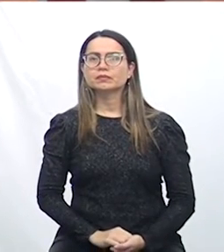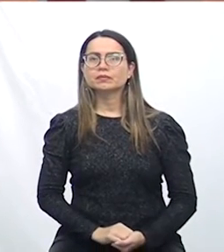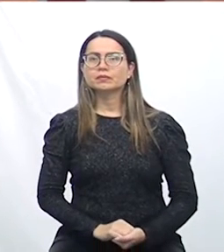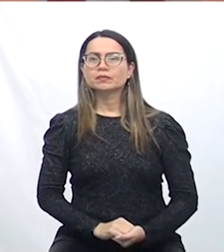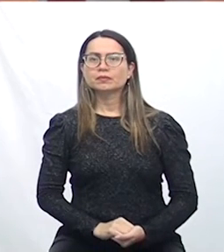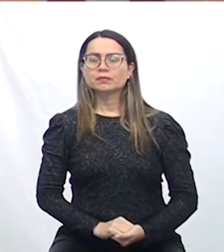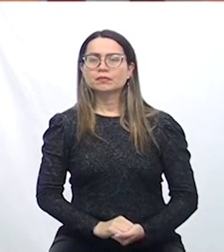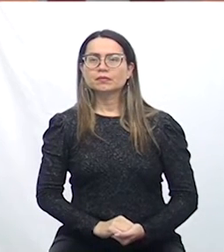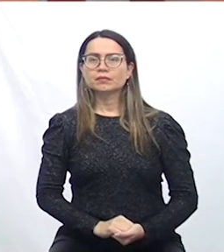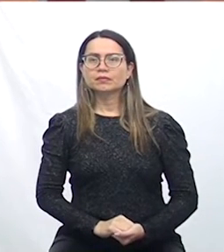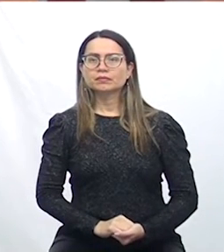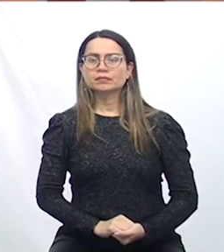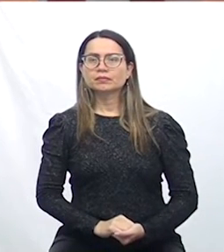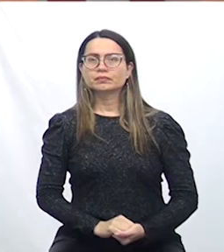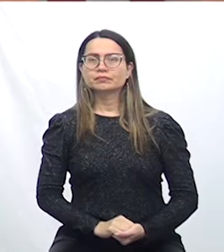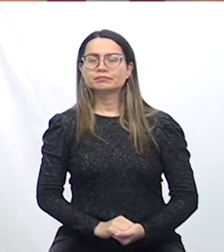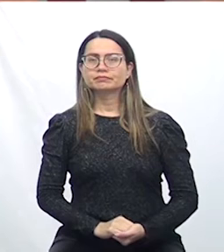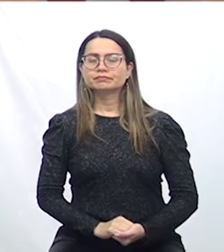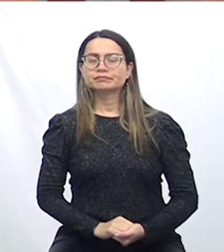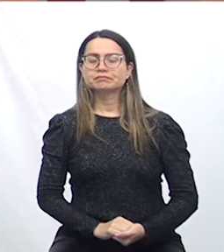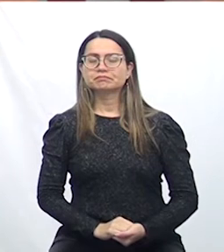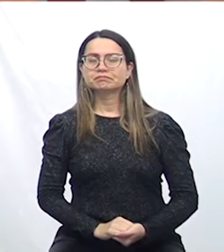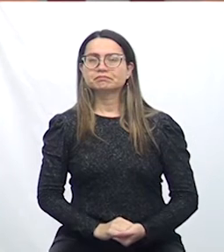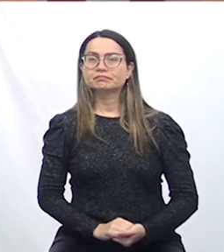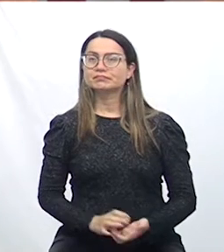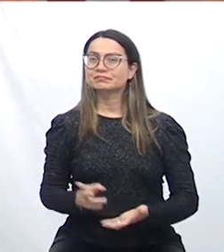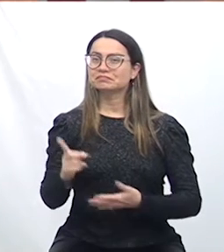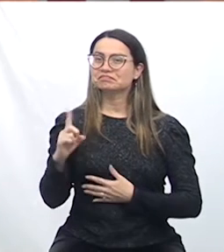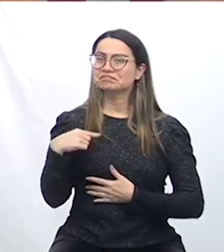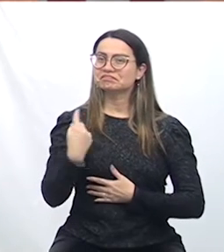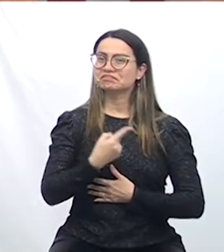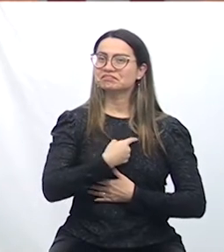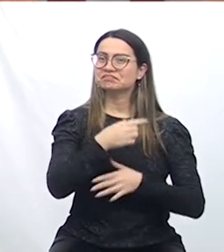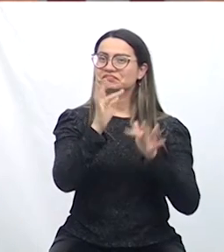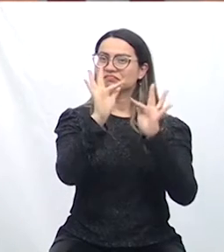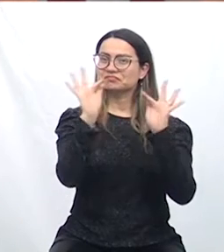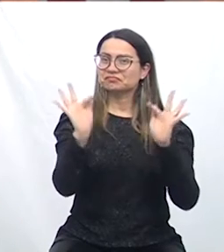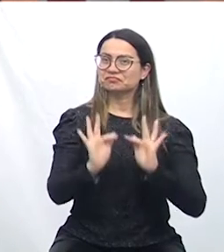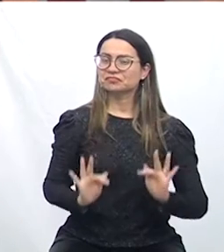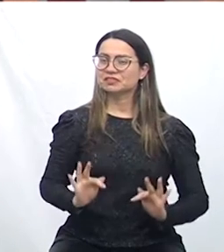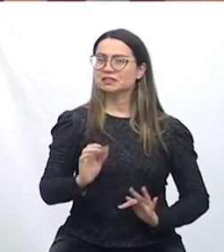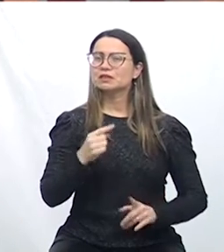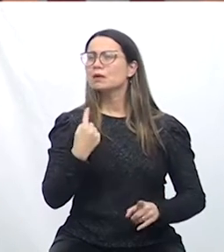ficamos felizes porque o próprio prefeito Clécio Salvaro, ele relatou